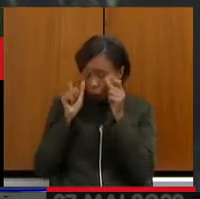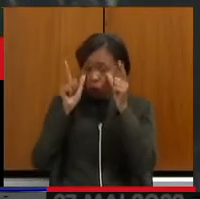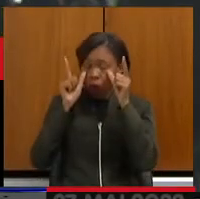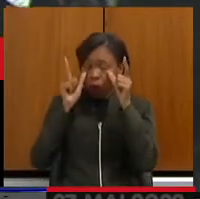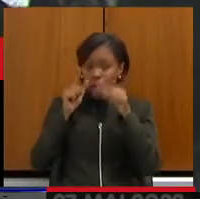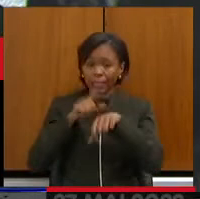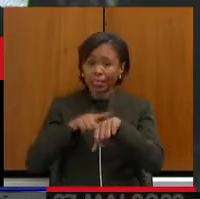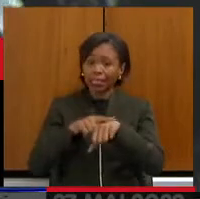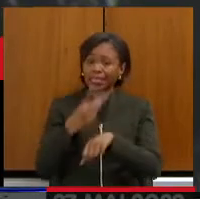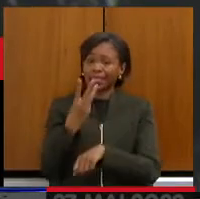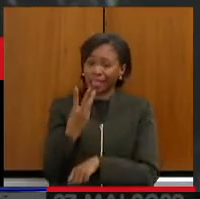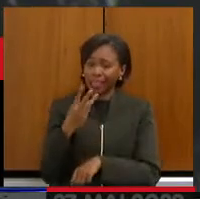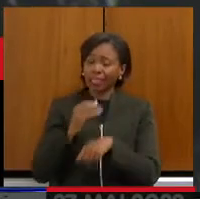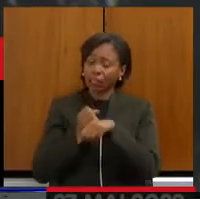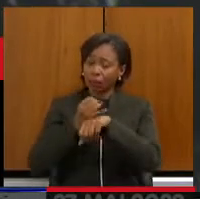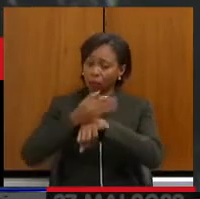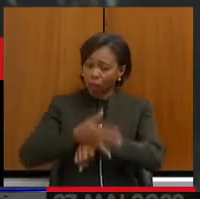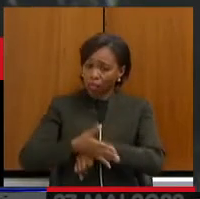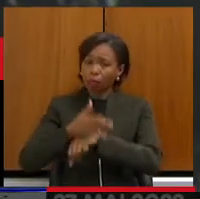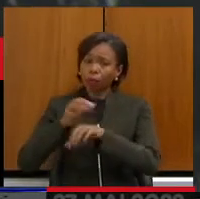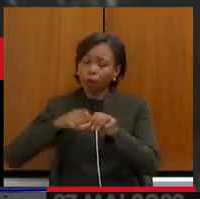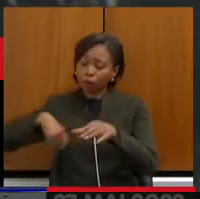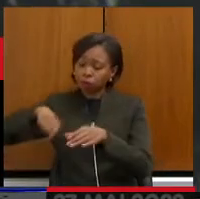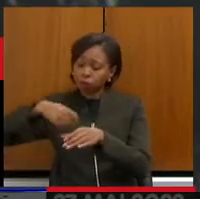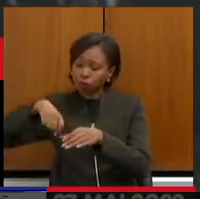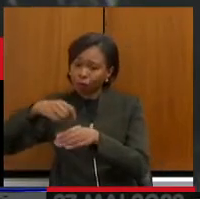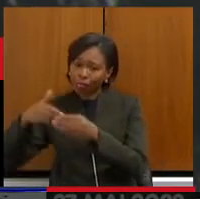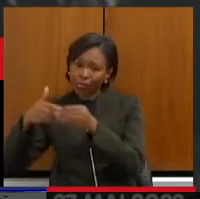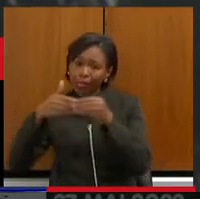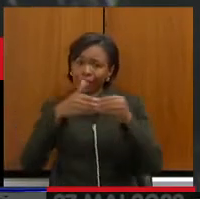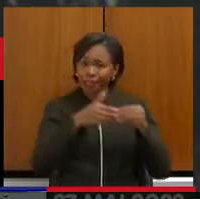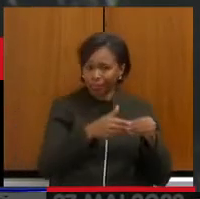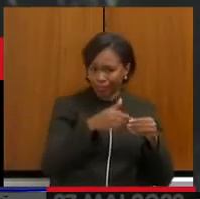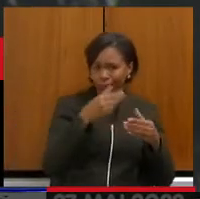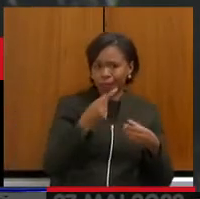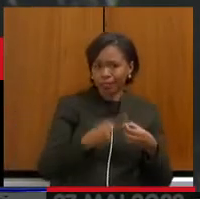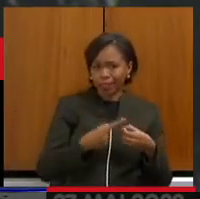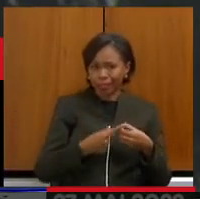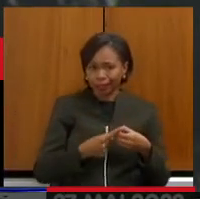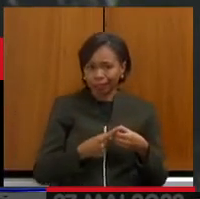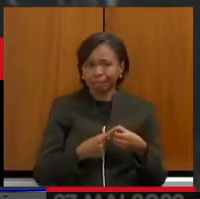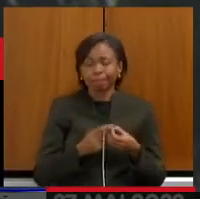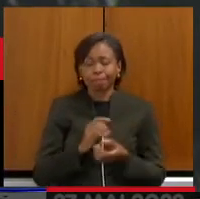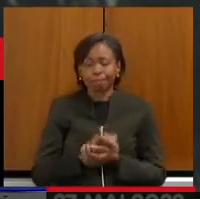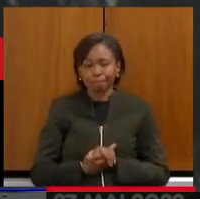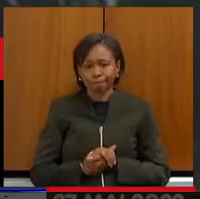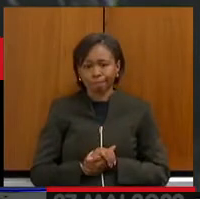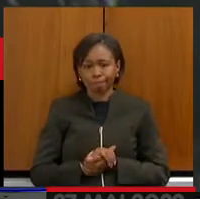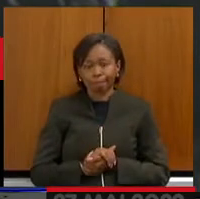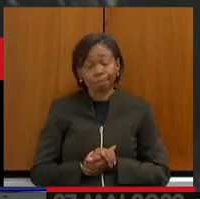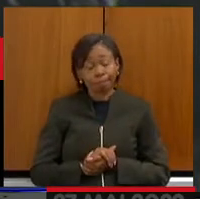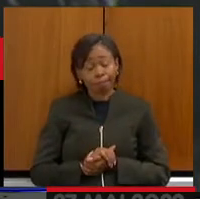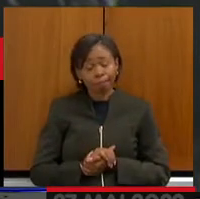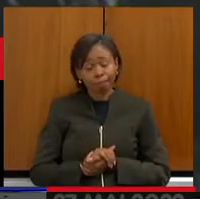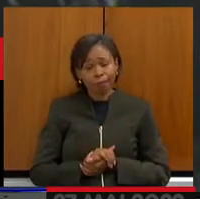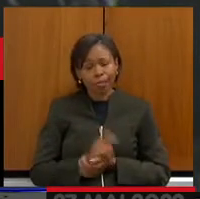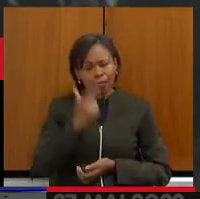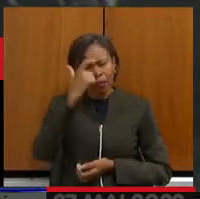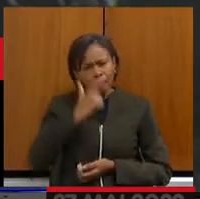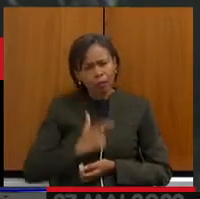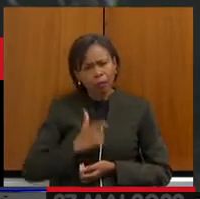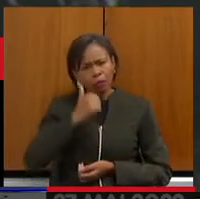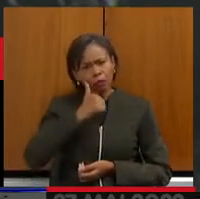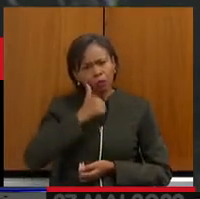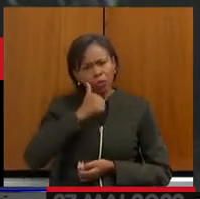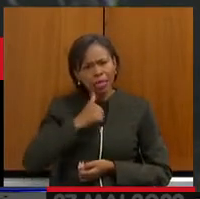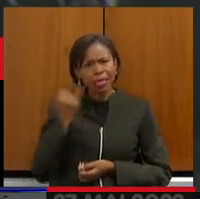para trazer comida aqui para capital quero deixar aqui a relevância de ser mulher de ser quando me